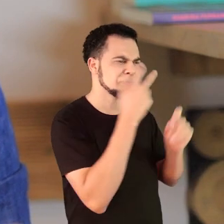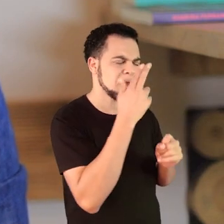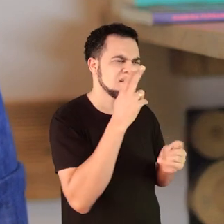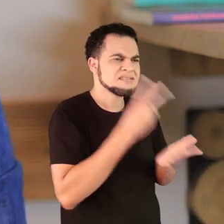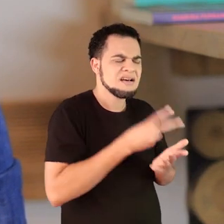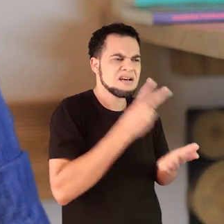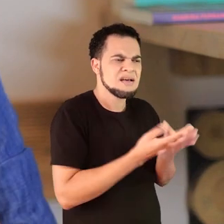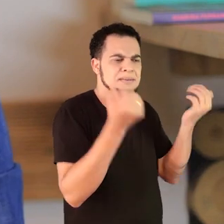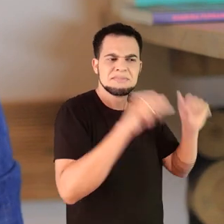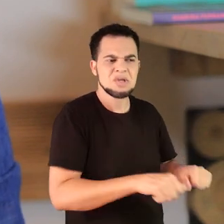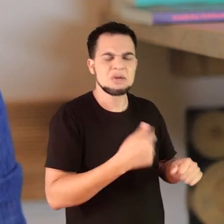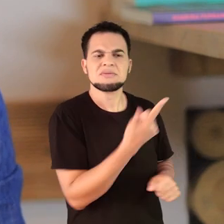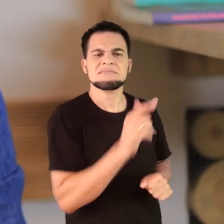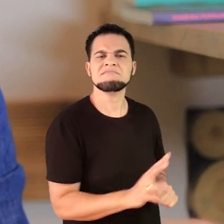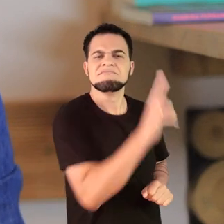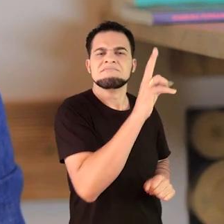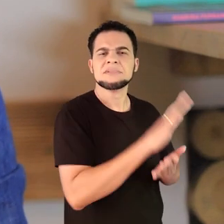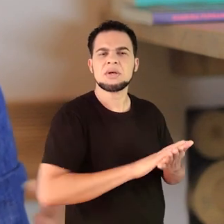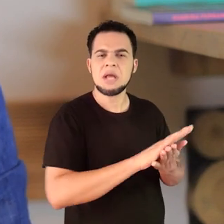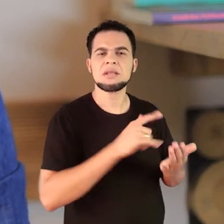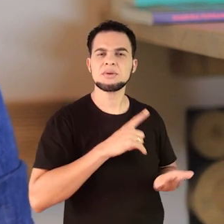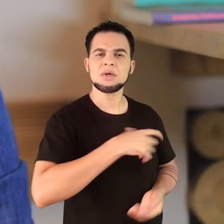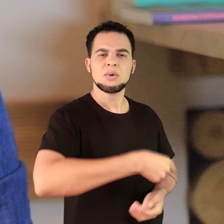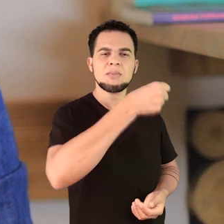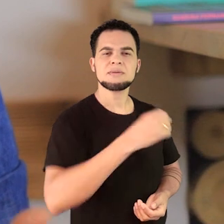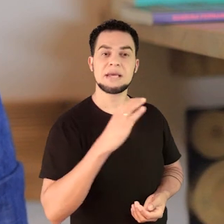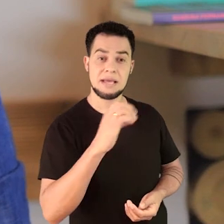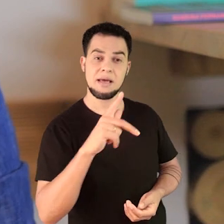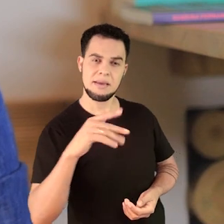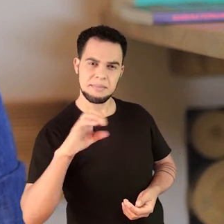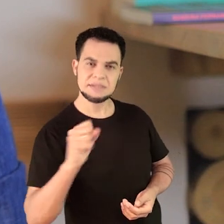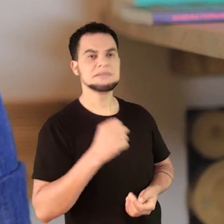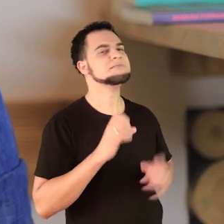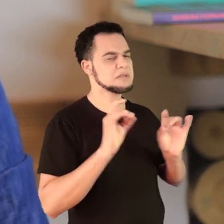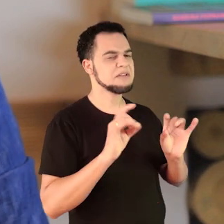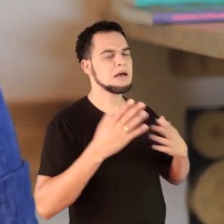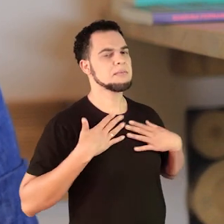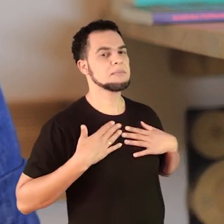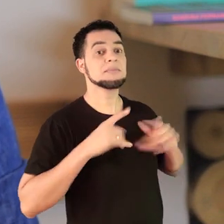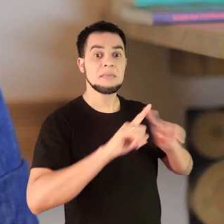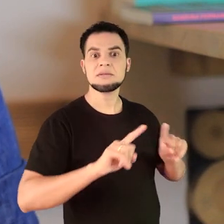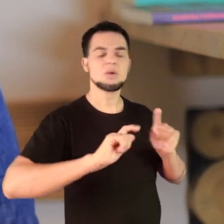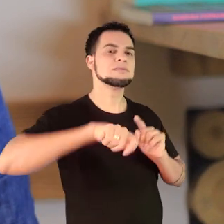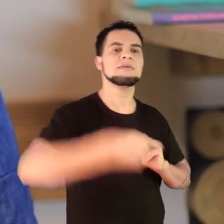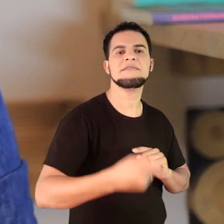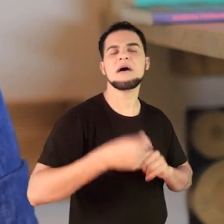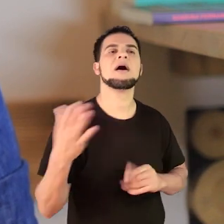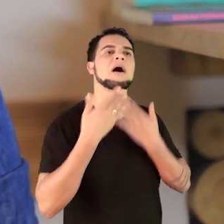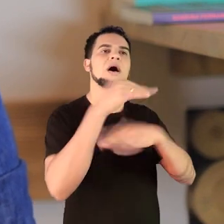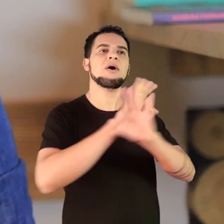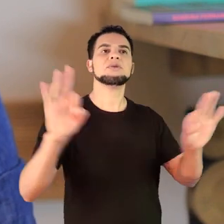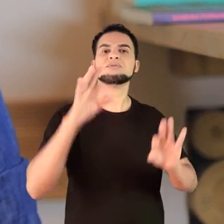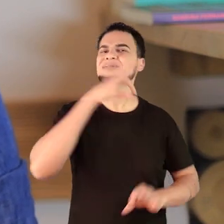parece cada vez pior. Não há valorização alguma. Tenho bolsa CAPES e reconheço meu privilégio, mas não significa que seja as mil